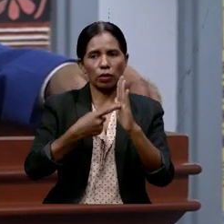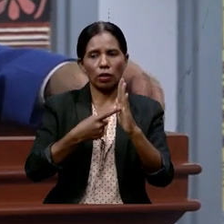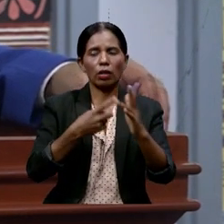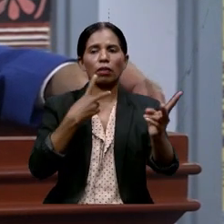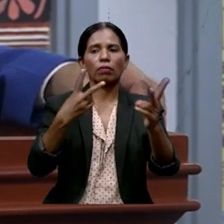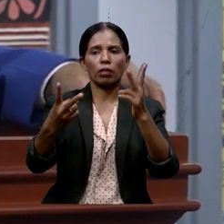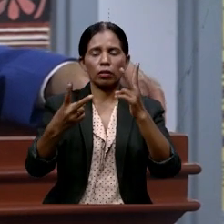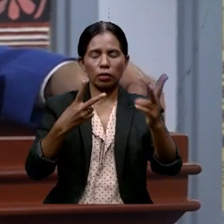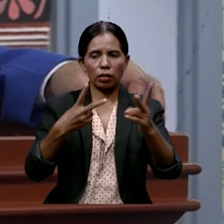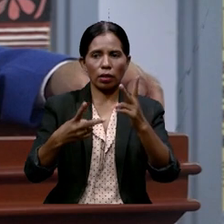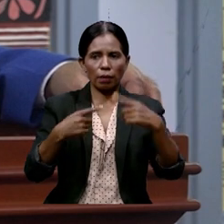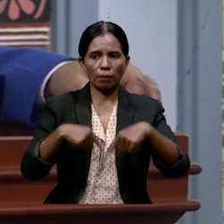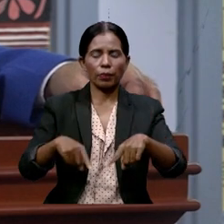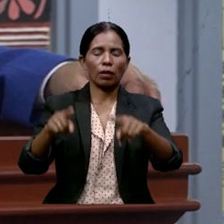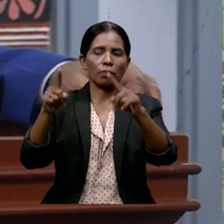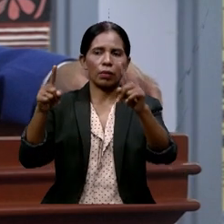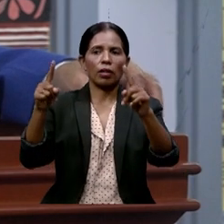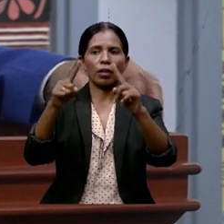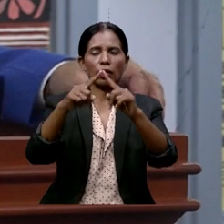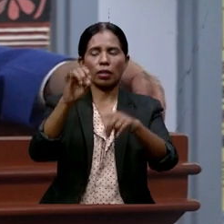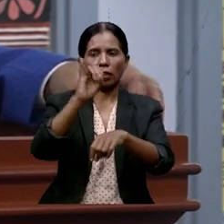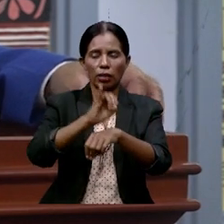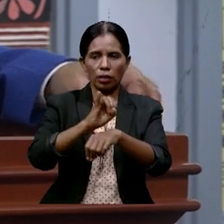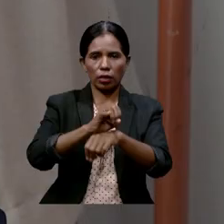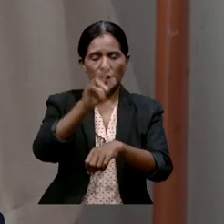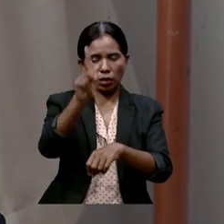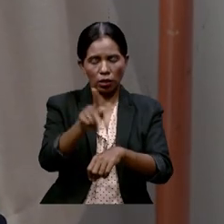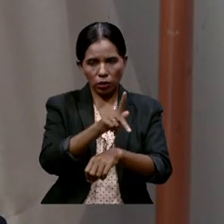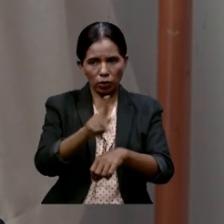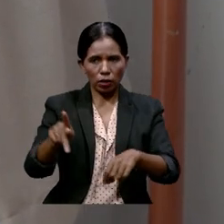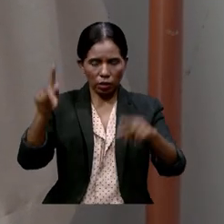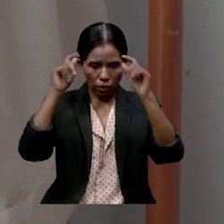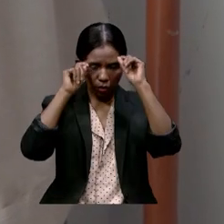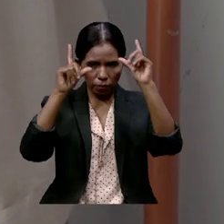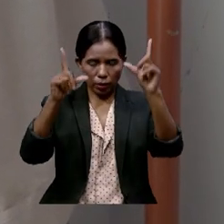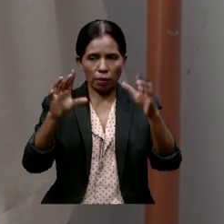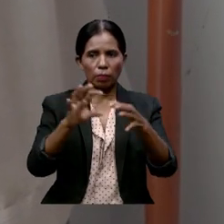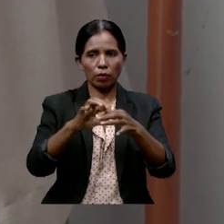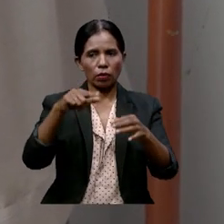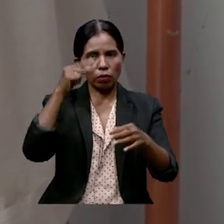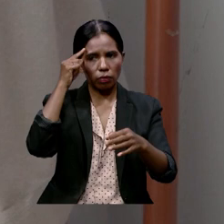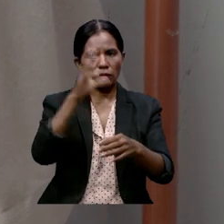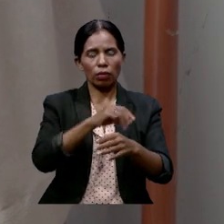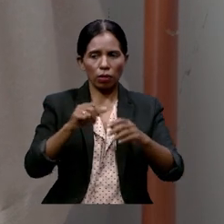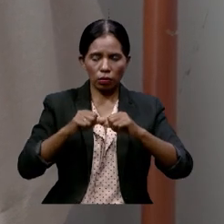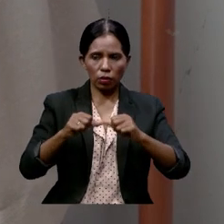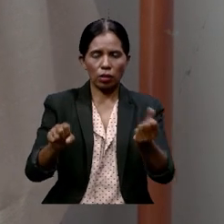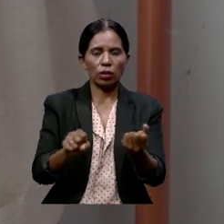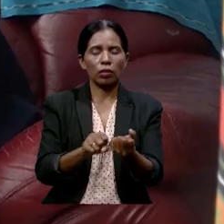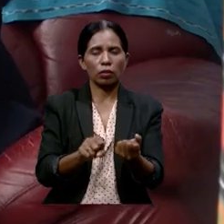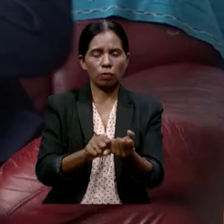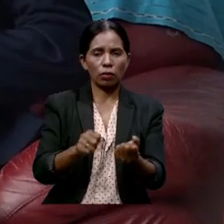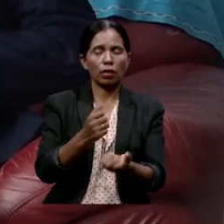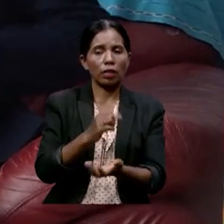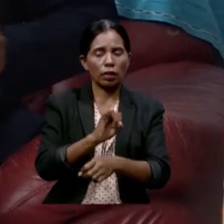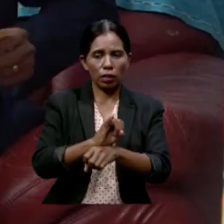visita pastoral ba iha igreja katolik Timor nia. Membro governo ne hatutan, governo se continua apoia a igreja, o di